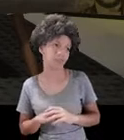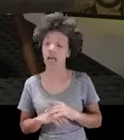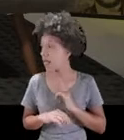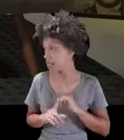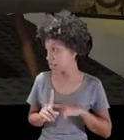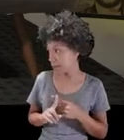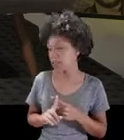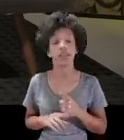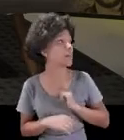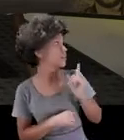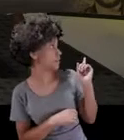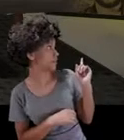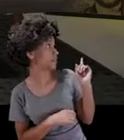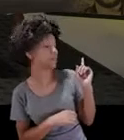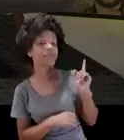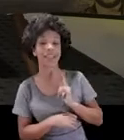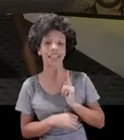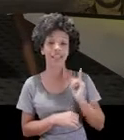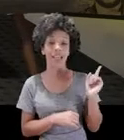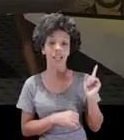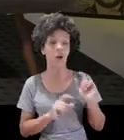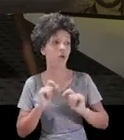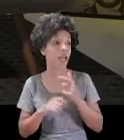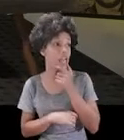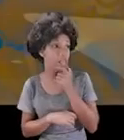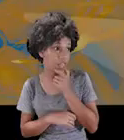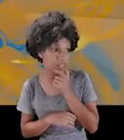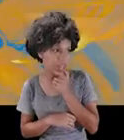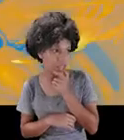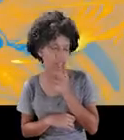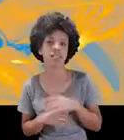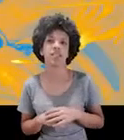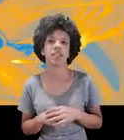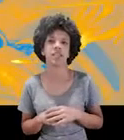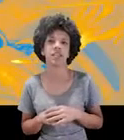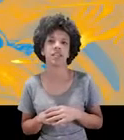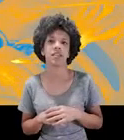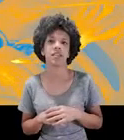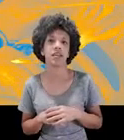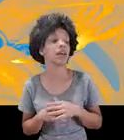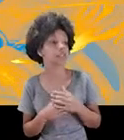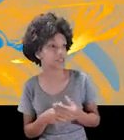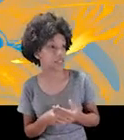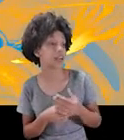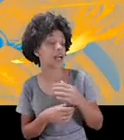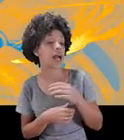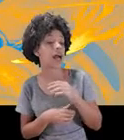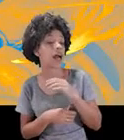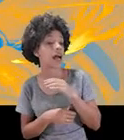bem mais ainda tem esse aqui tá escrito em inglês né que que